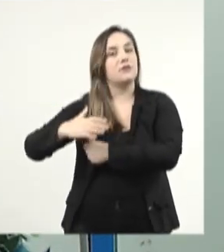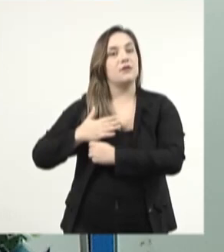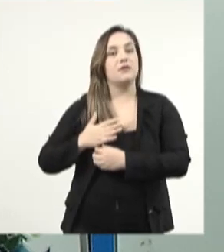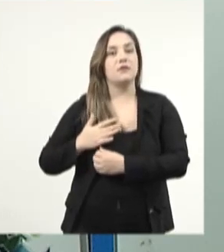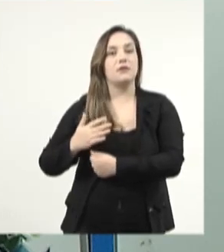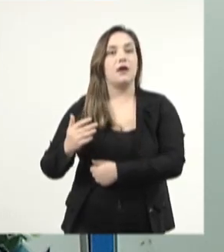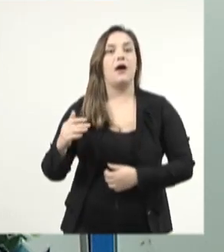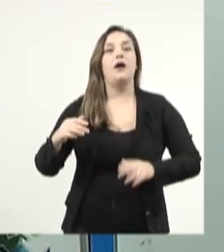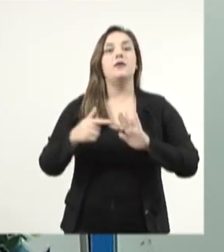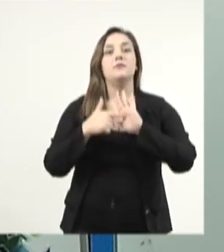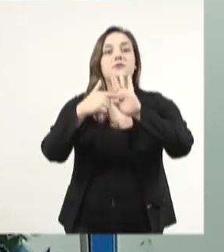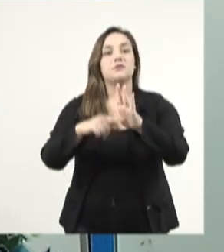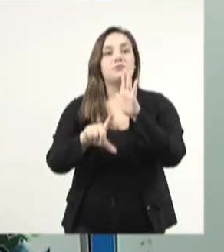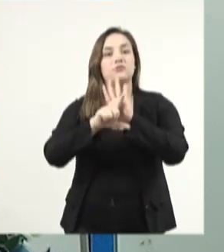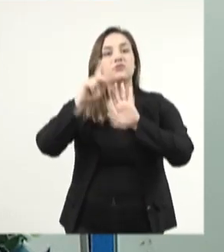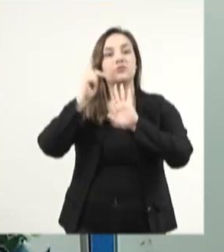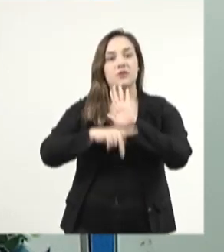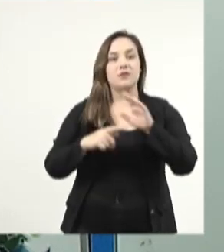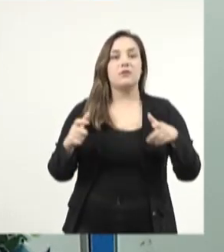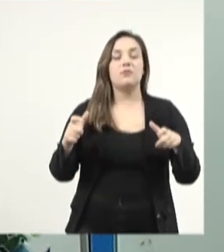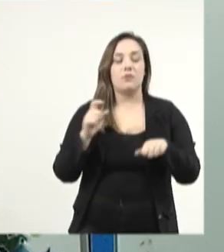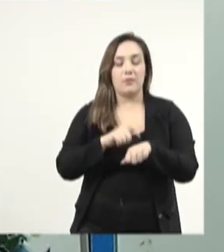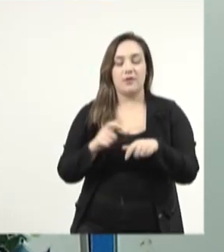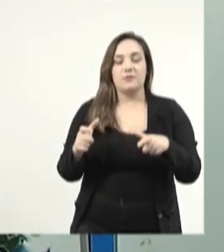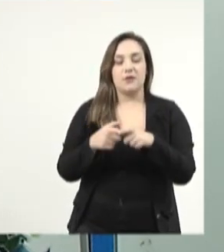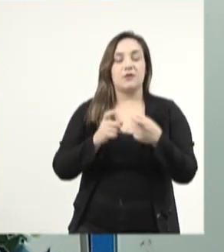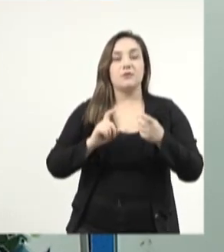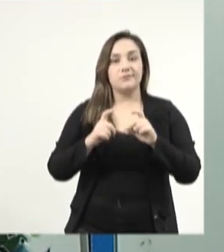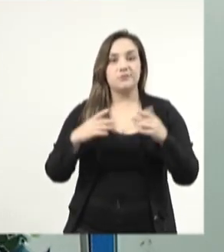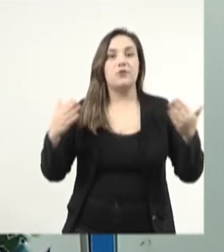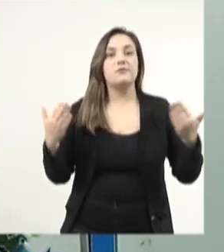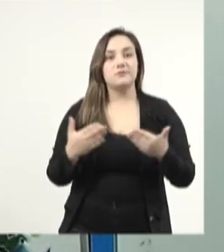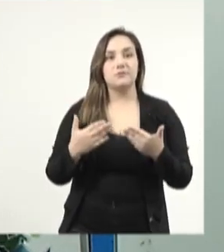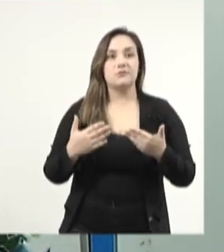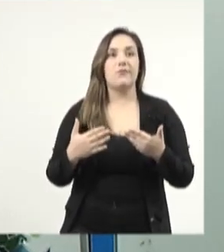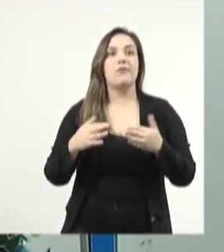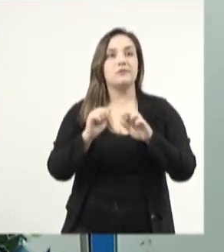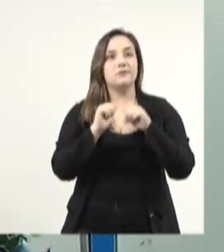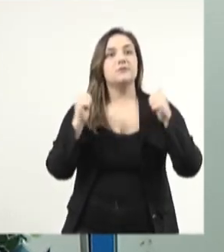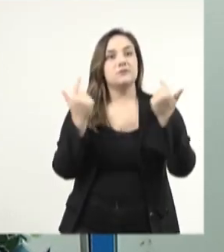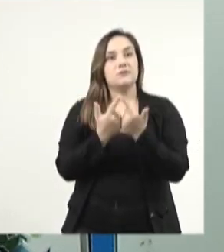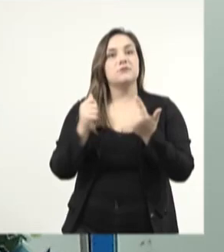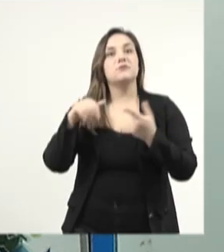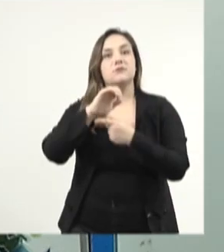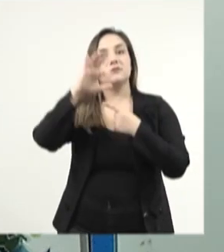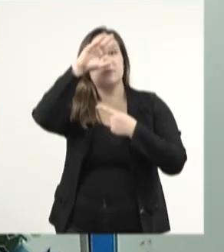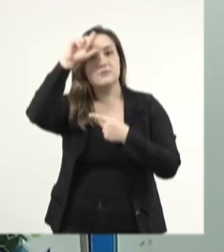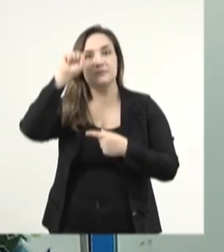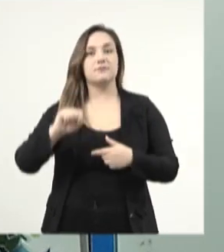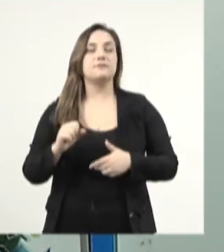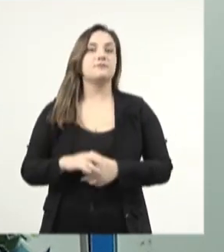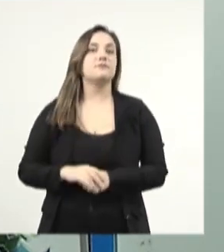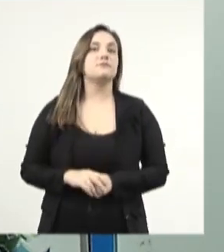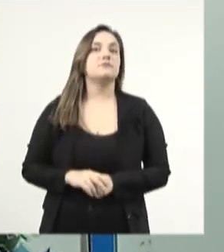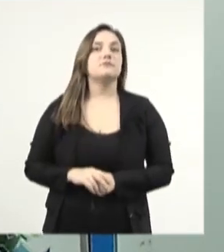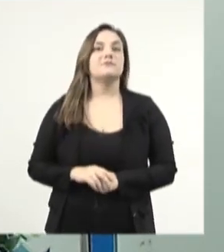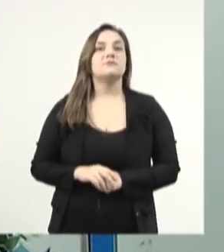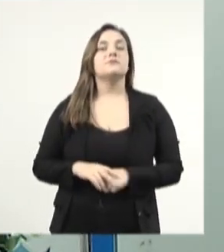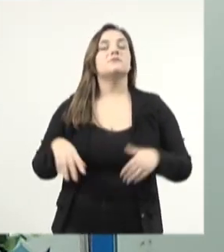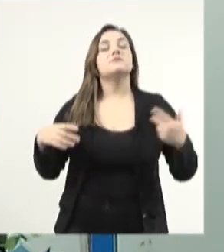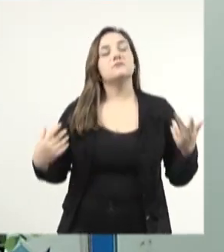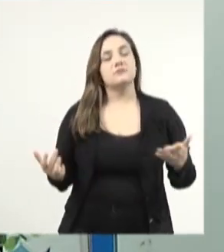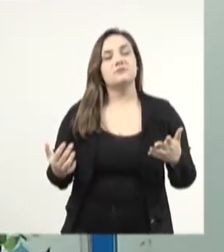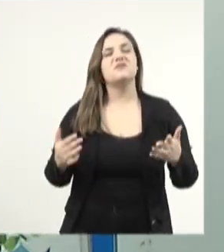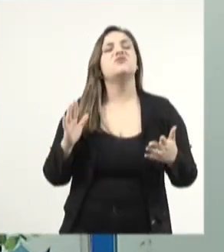de lei também durante o pequeno expediente da sessão de hoje, aqui na Assembleia Legislativa de Mato Grosso do Sul. Inclusive,